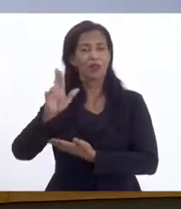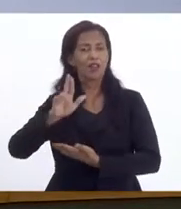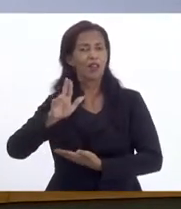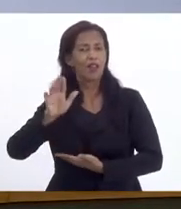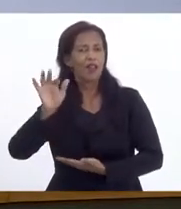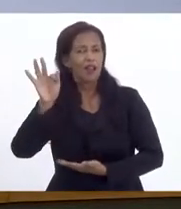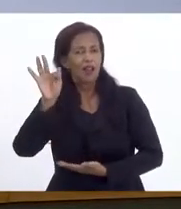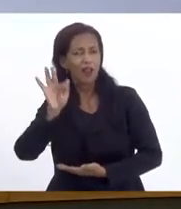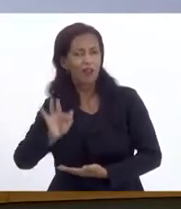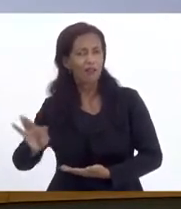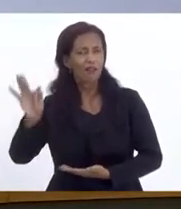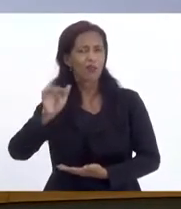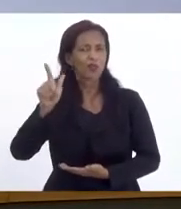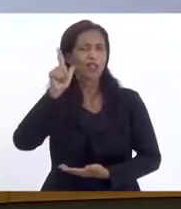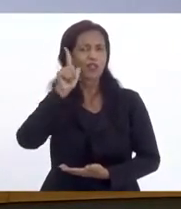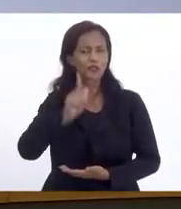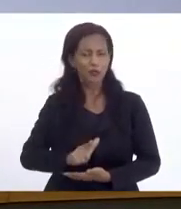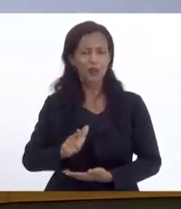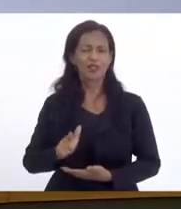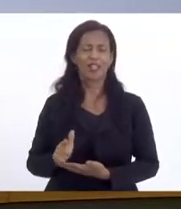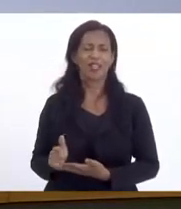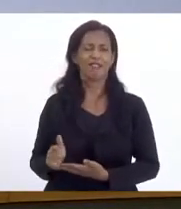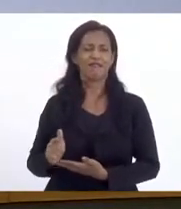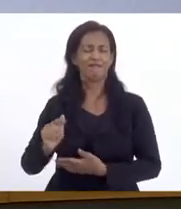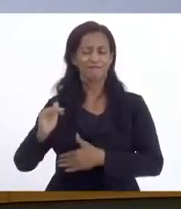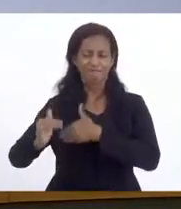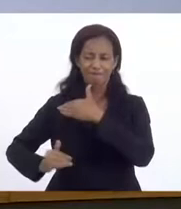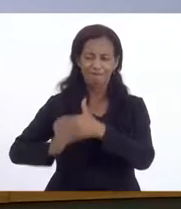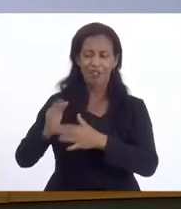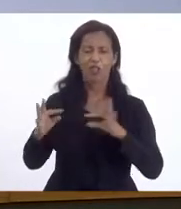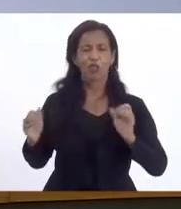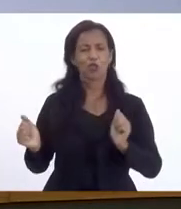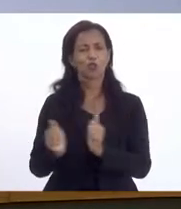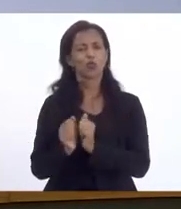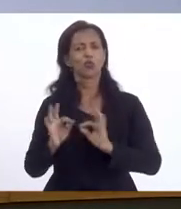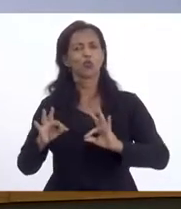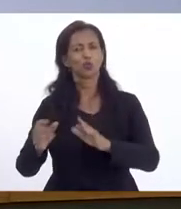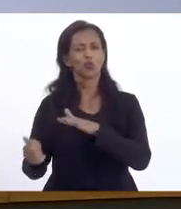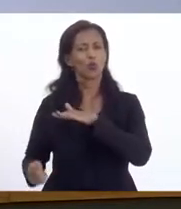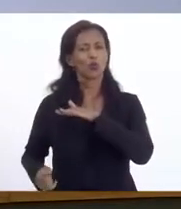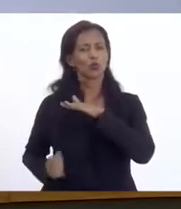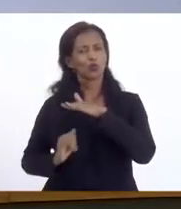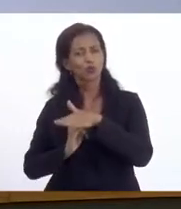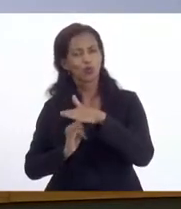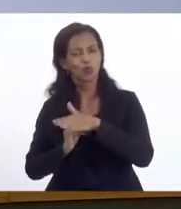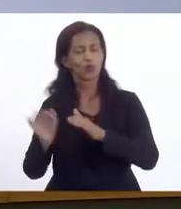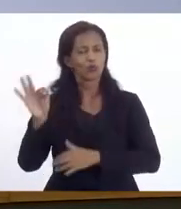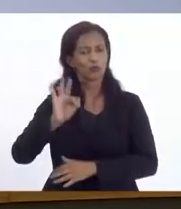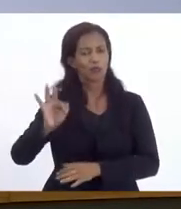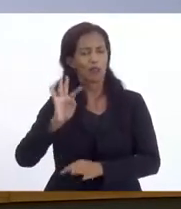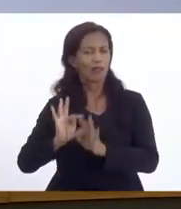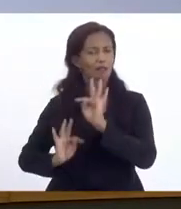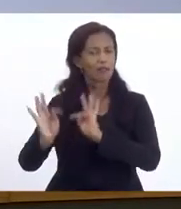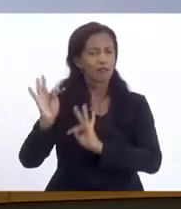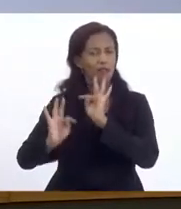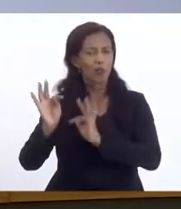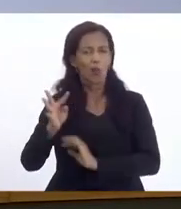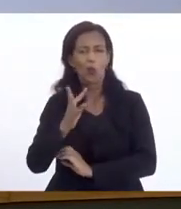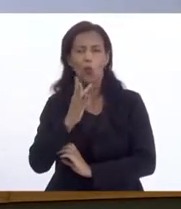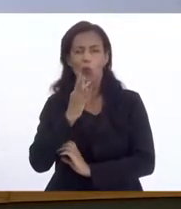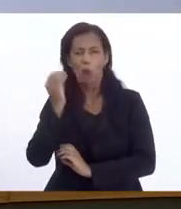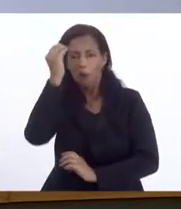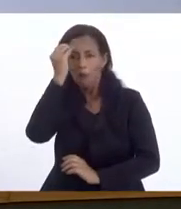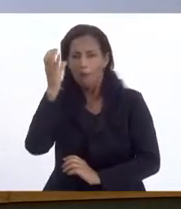se consolida em todas as universidades estaduais e junto com todos os institutos federais tecnológicos e todo o